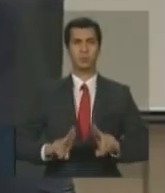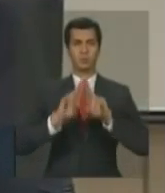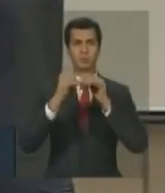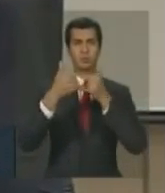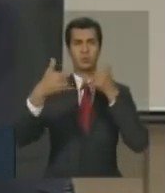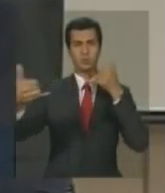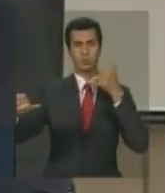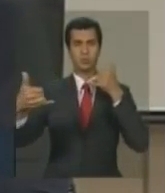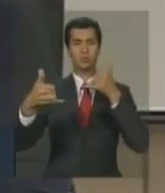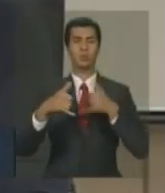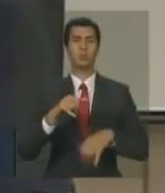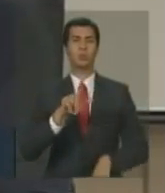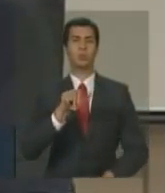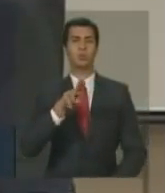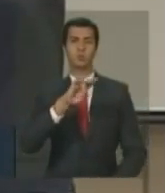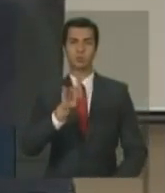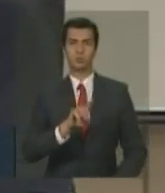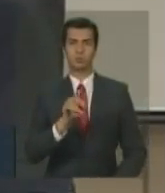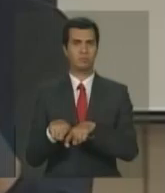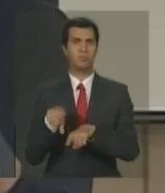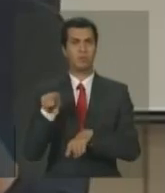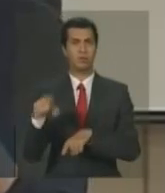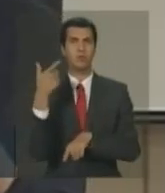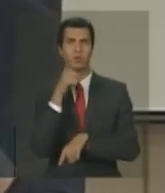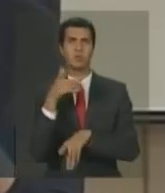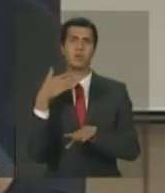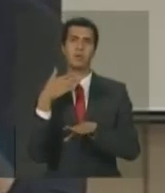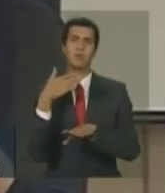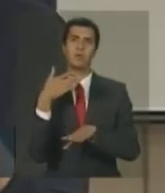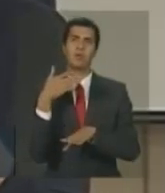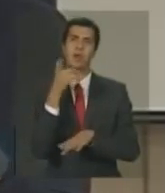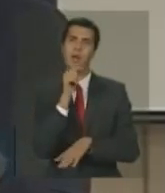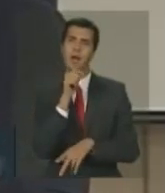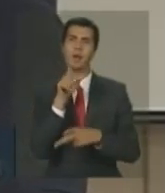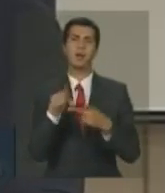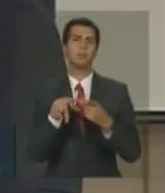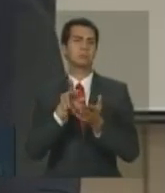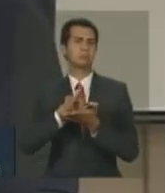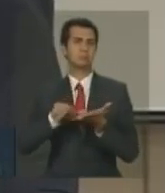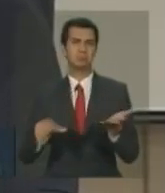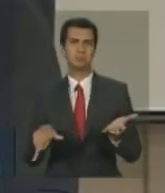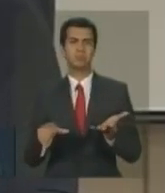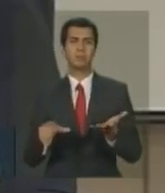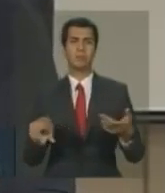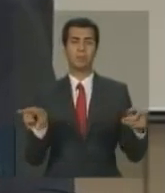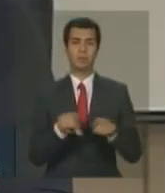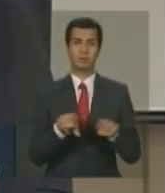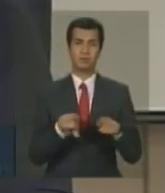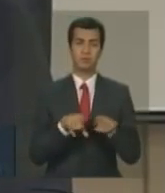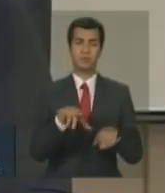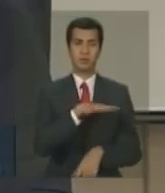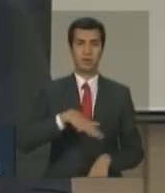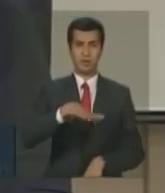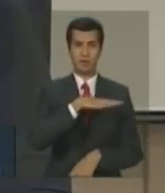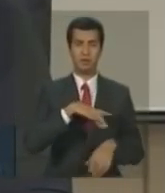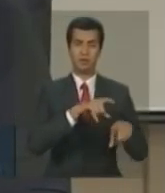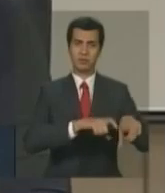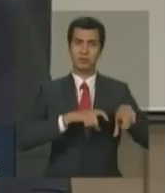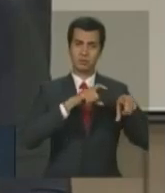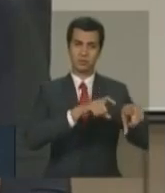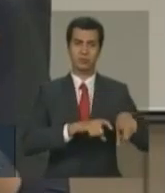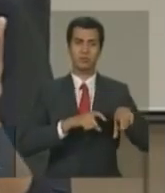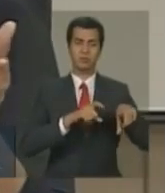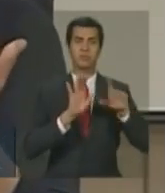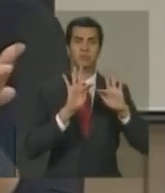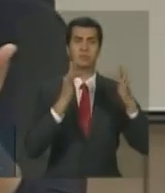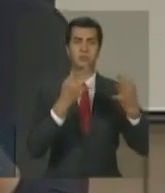campo, levando energia e, portanto, alterando, inclusive, condições de renda dessa população, além de melhorar